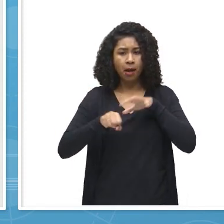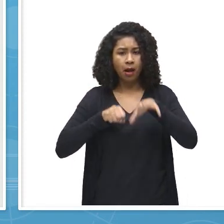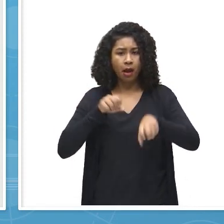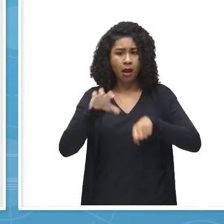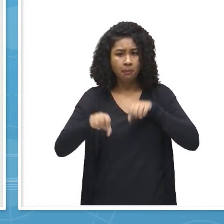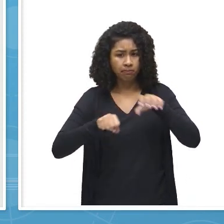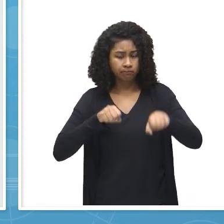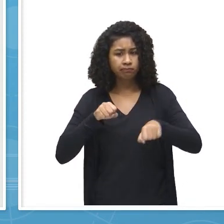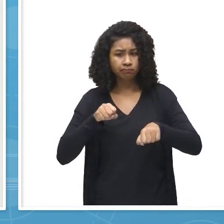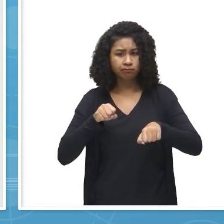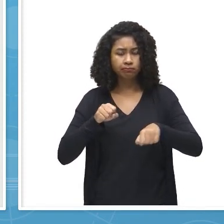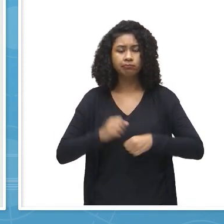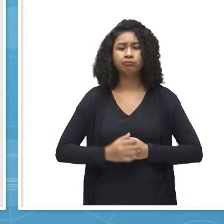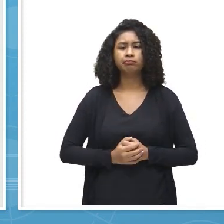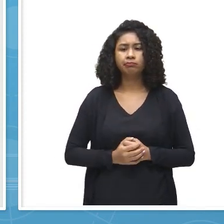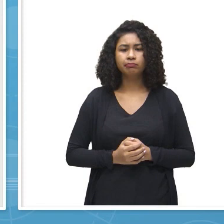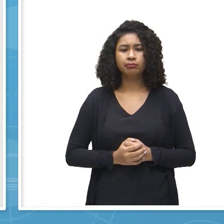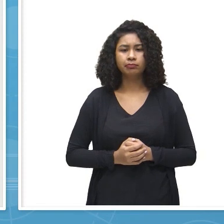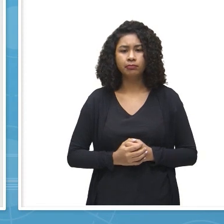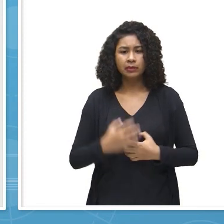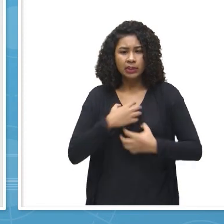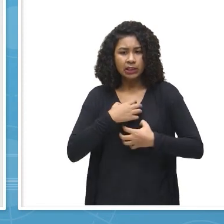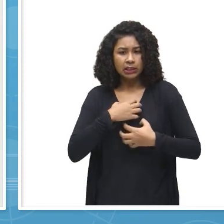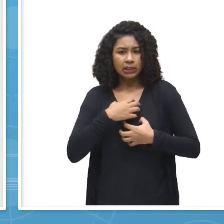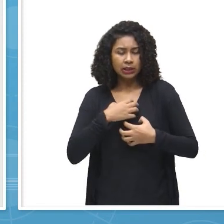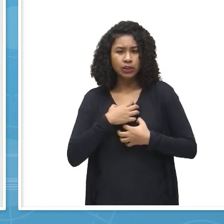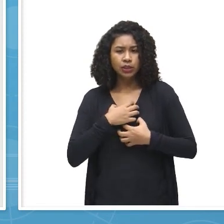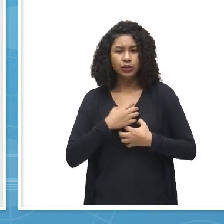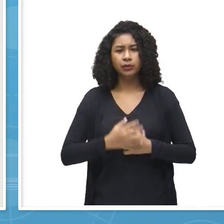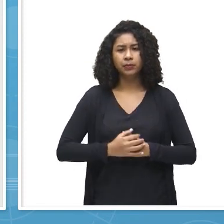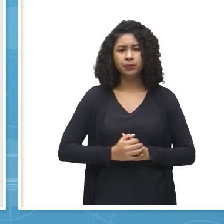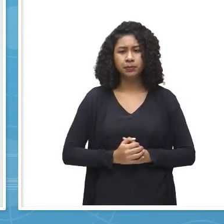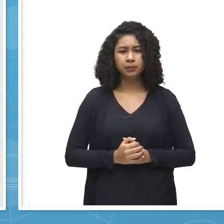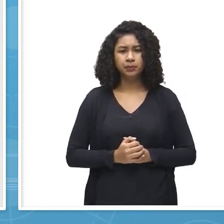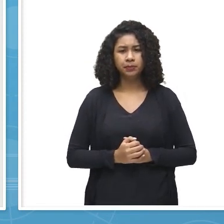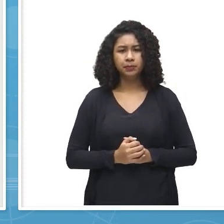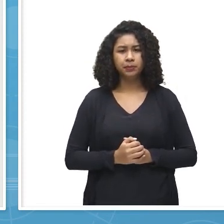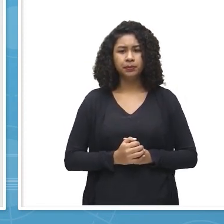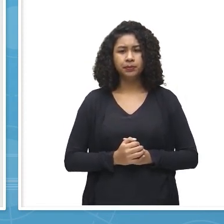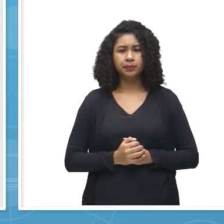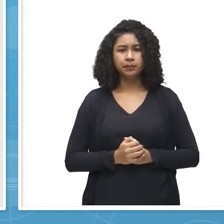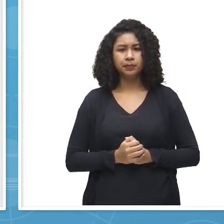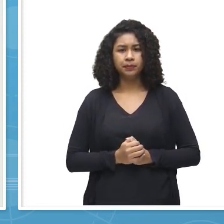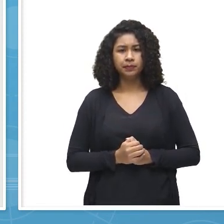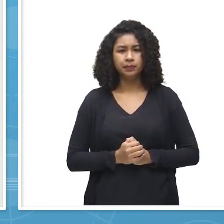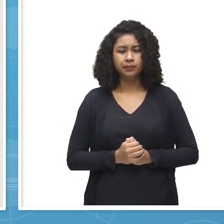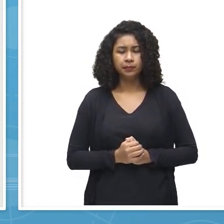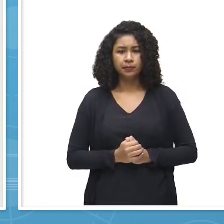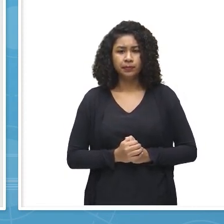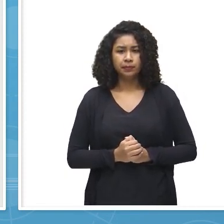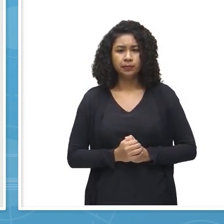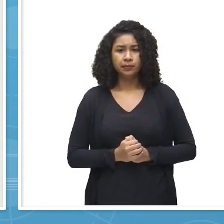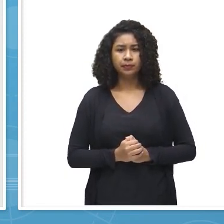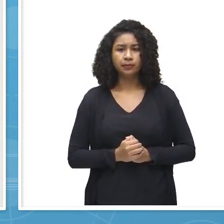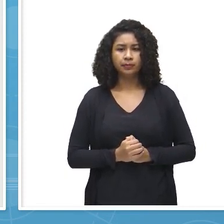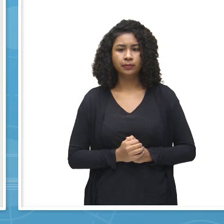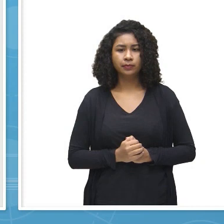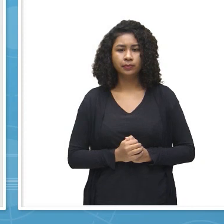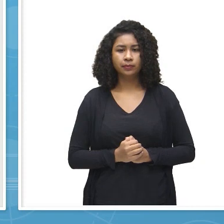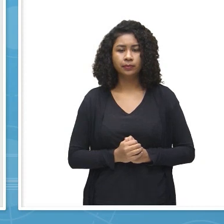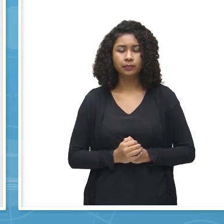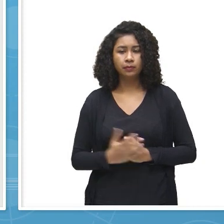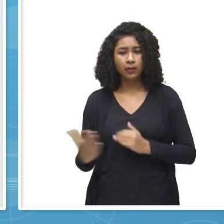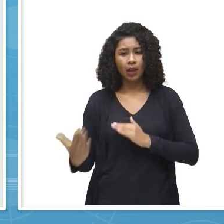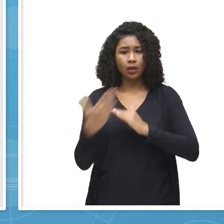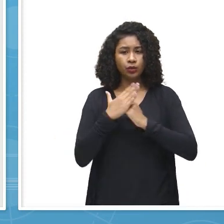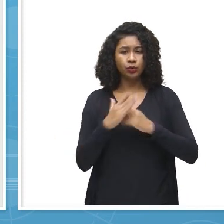terminação nervosa a gente encontra ali no tecido conjuntivo, tá? Que ajuda também aí no nosso sentido de tato. E ajuda também